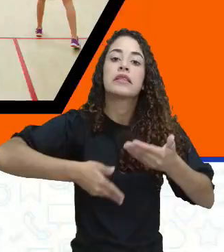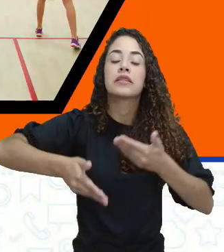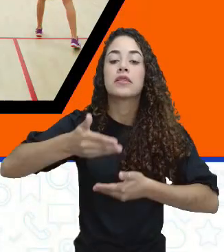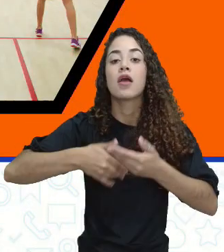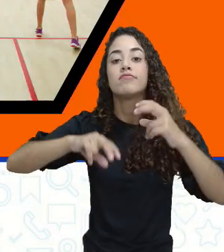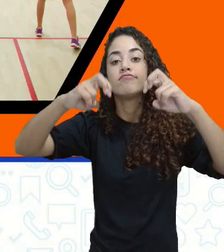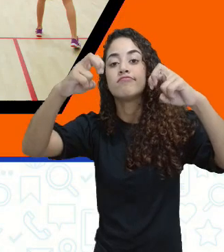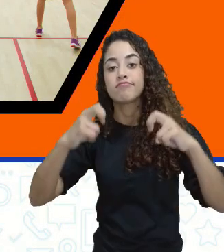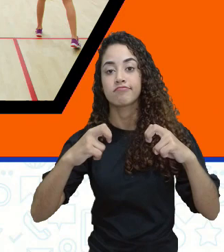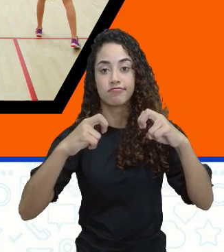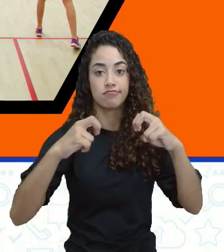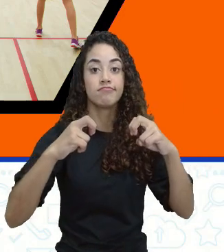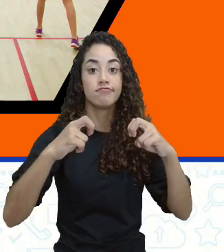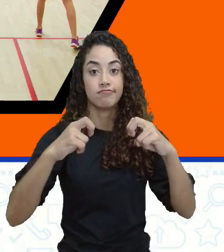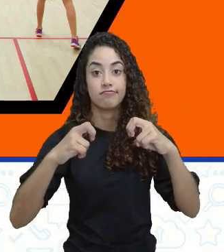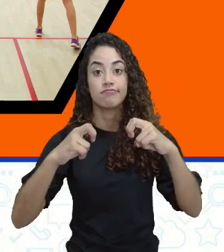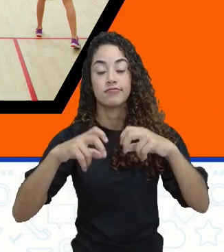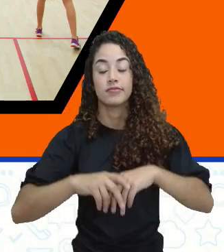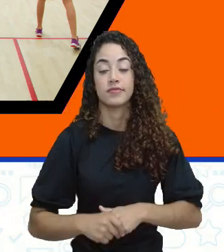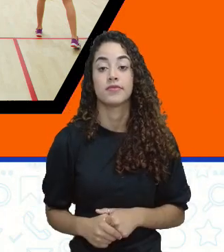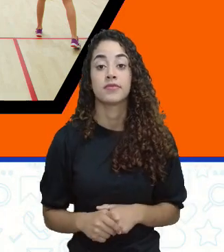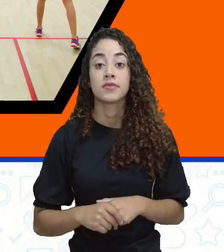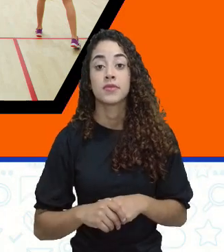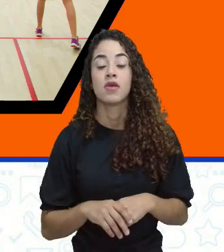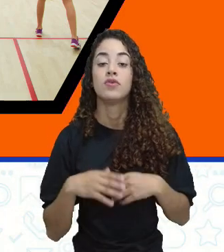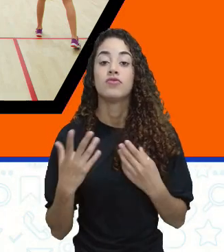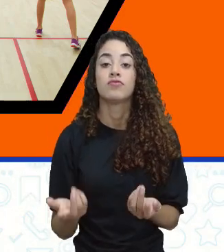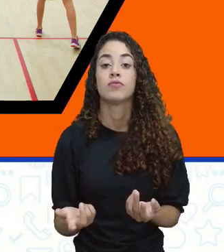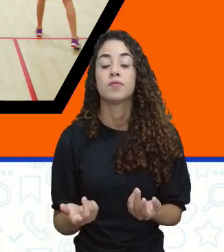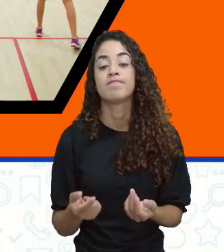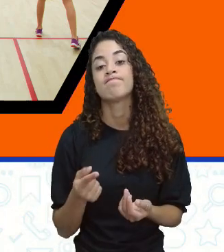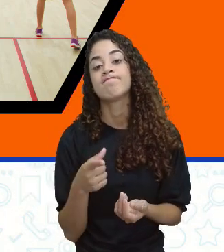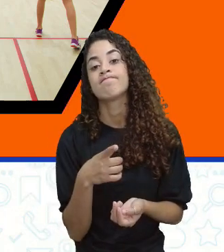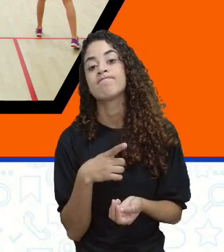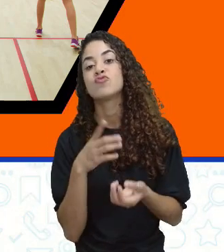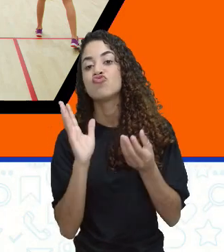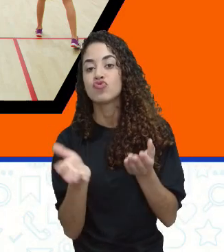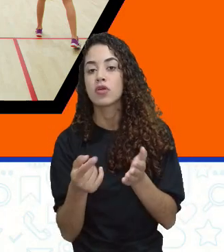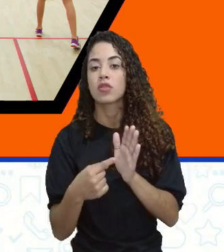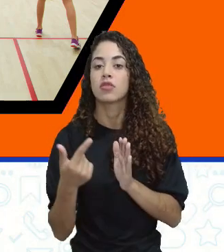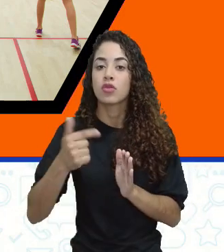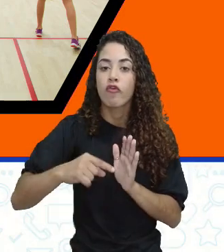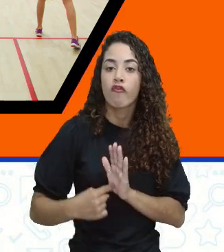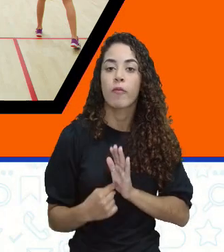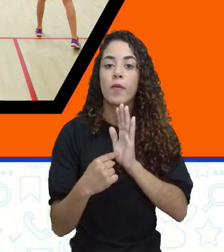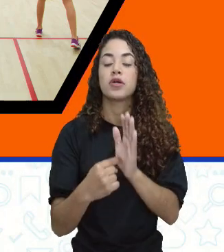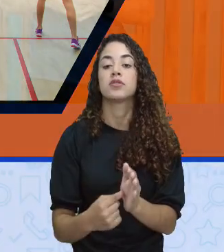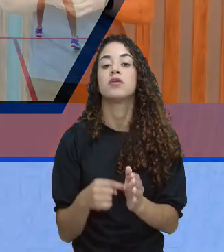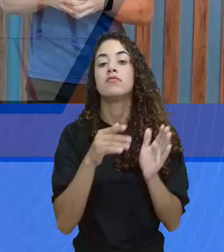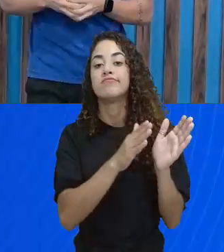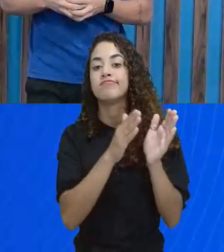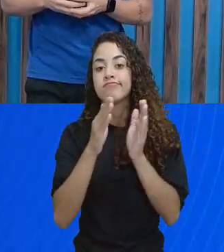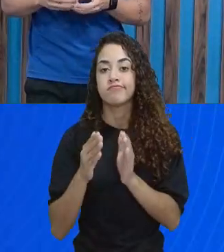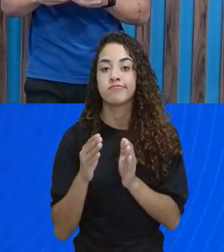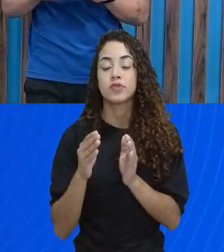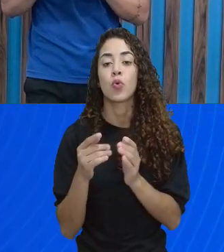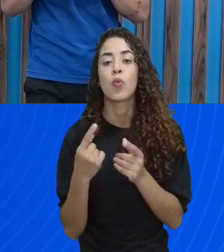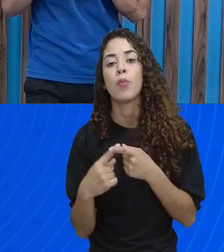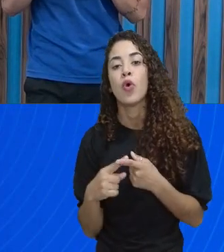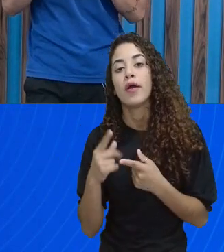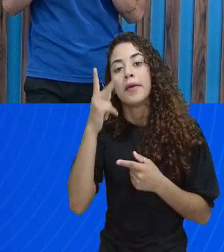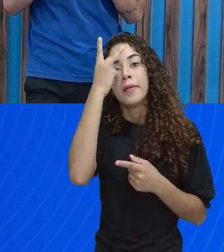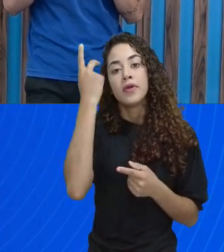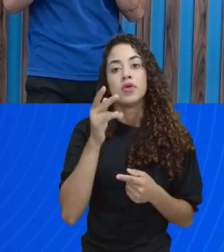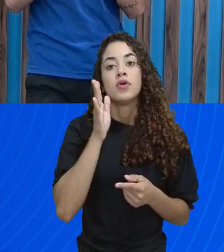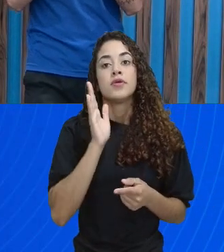adversário. E aí, mais uma vez, trazendo essa parte, né? Porque, por mais que aquela pessoa esteja